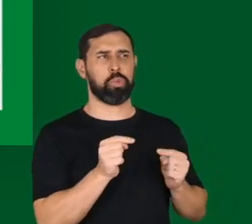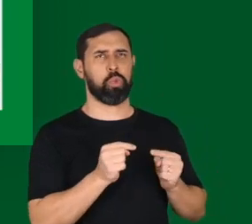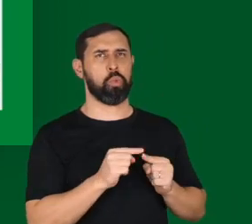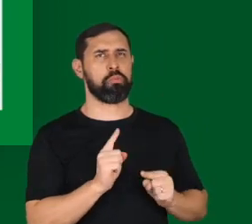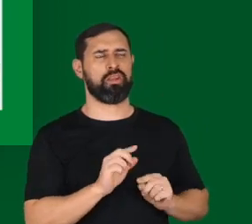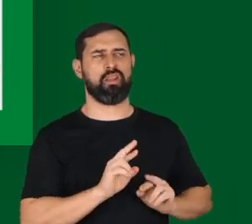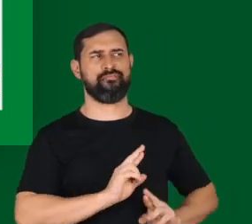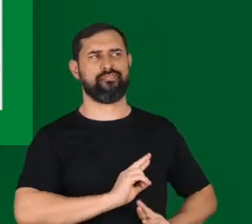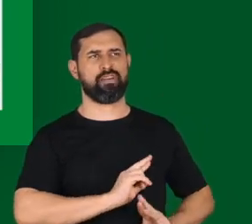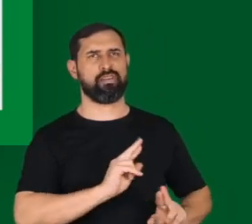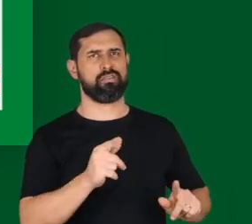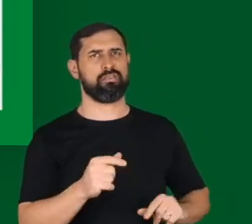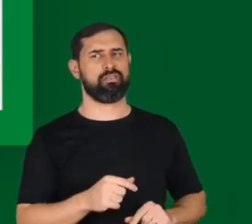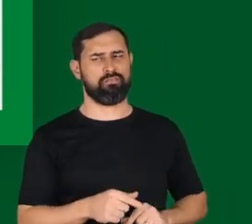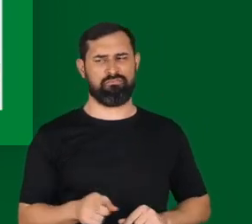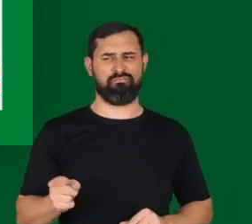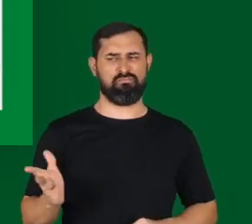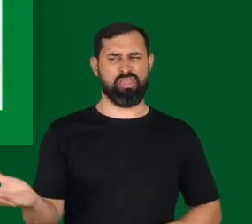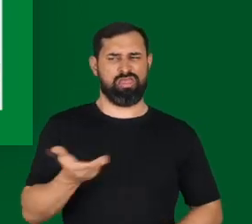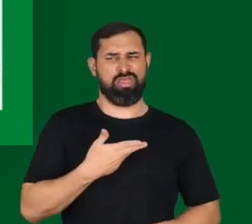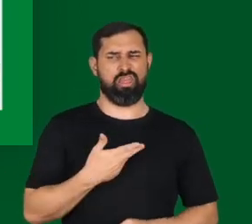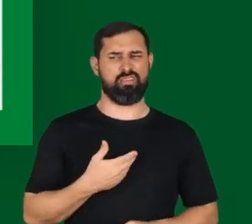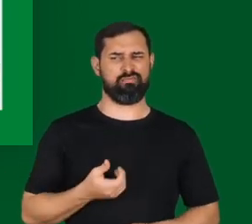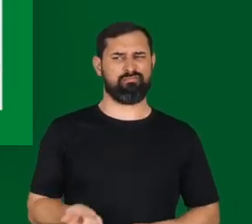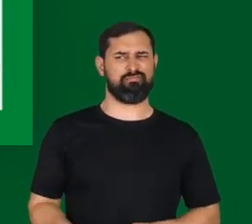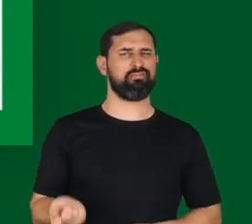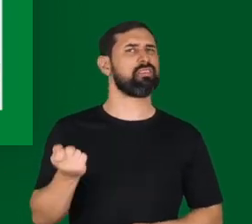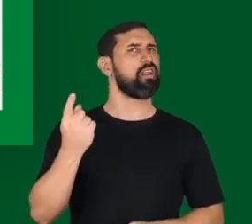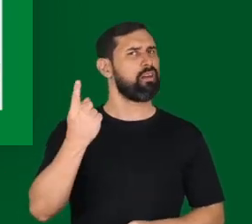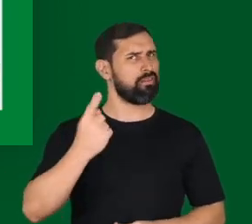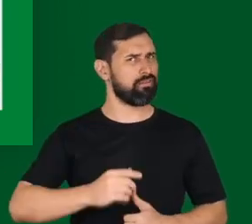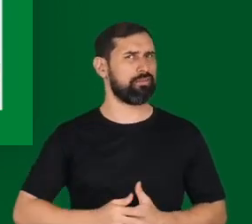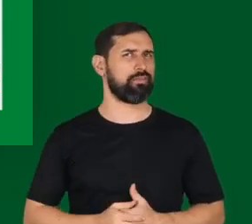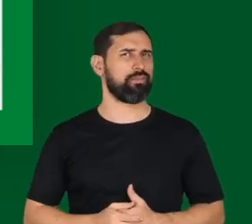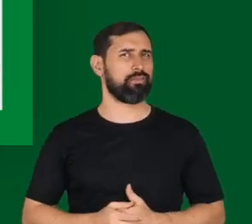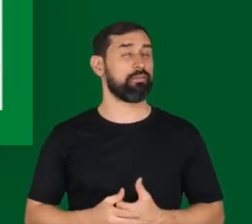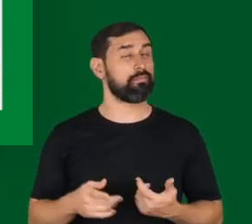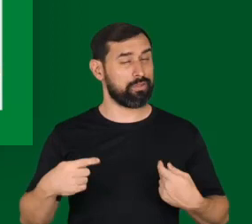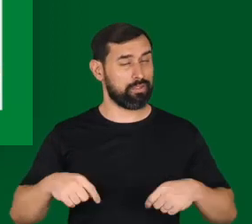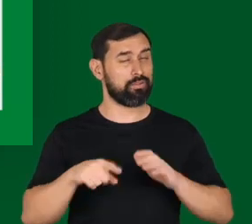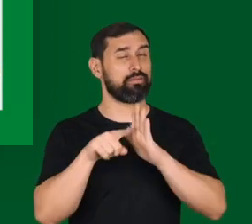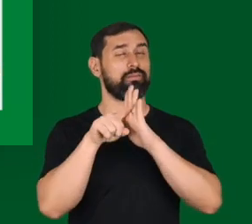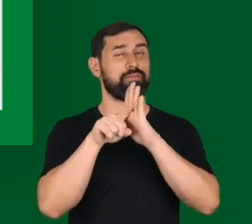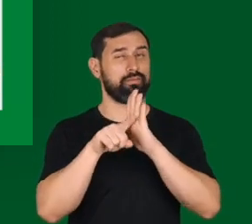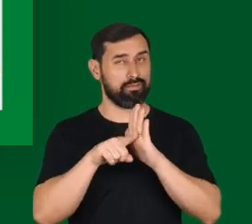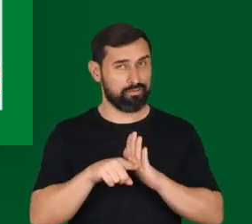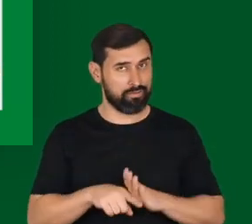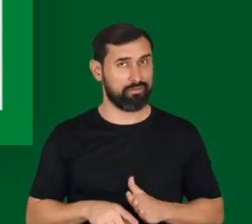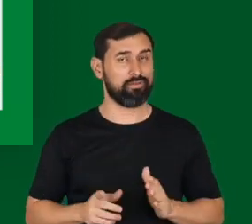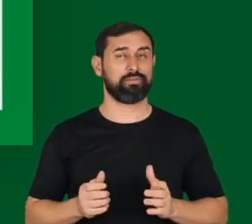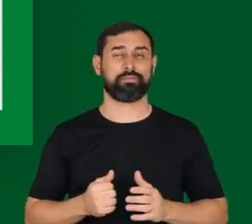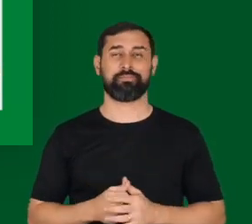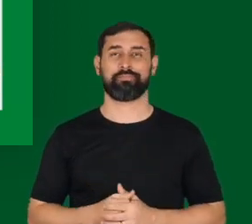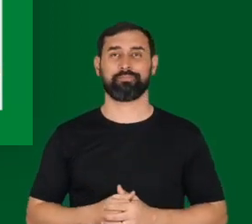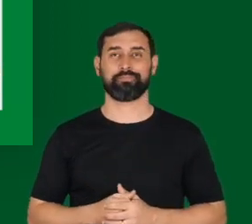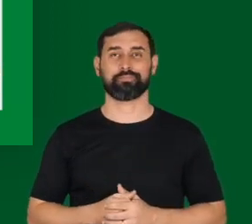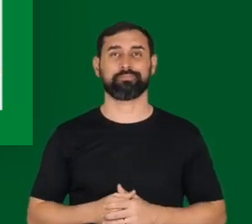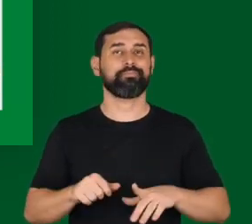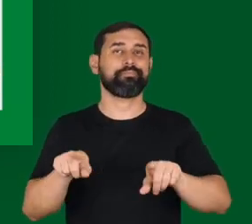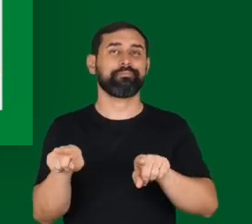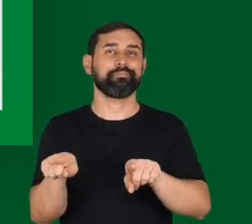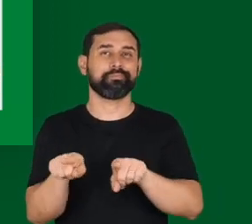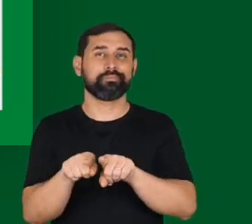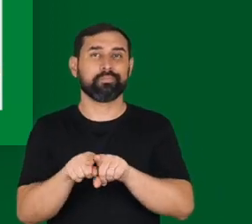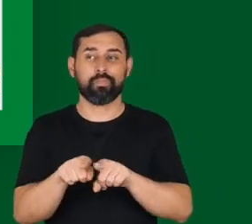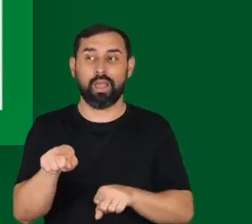não se harmonizam. Então, são histórias, assim, discrepantes ou evasiva. E